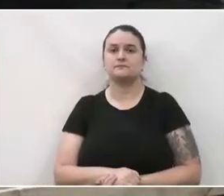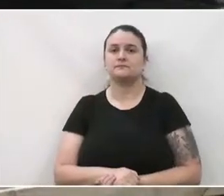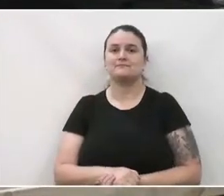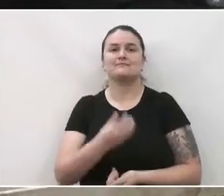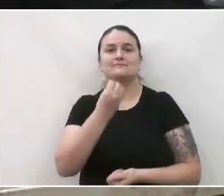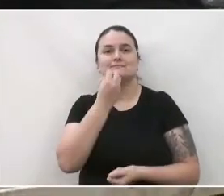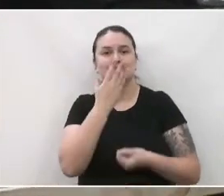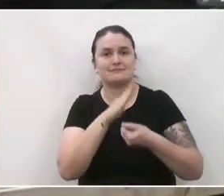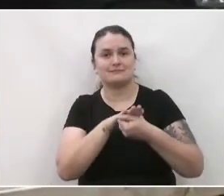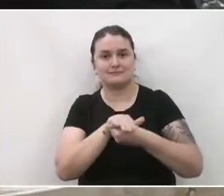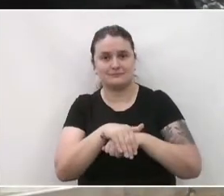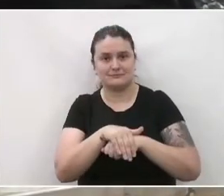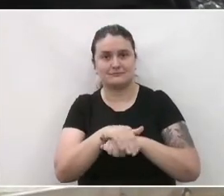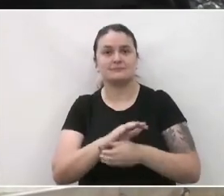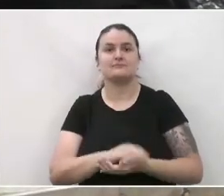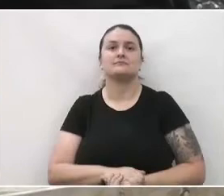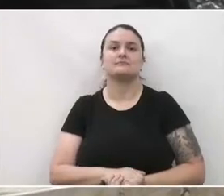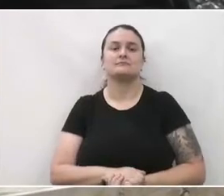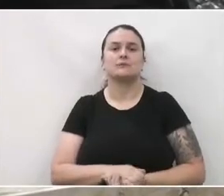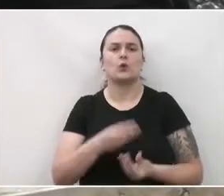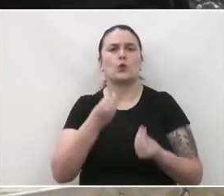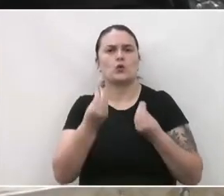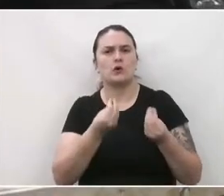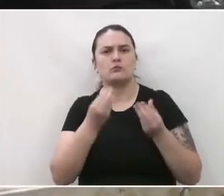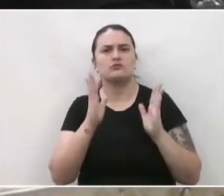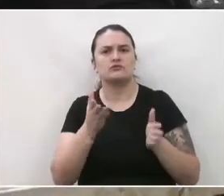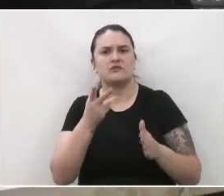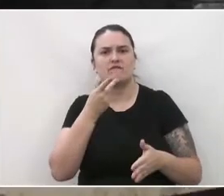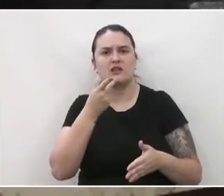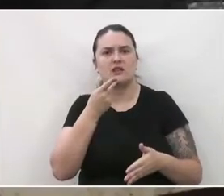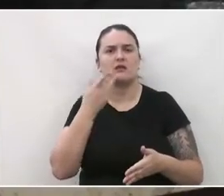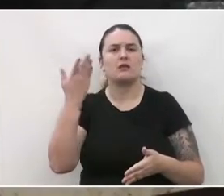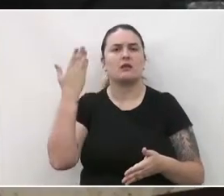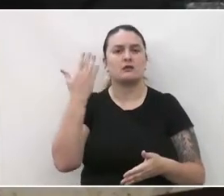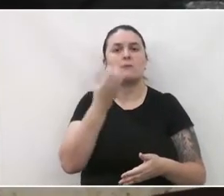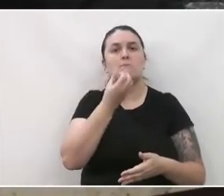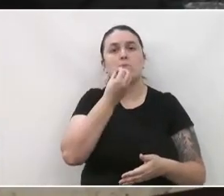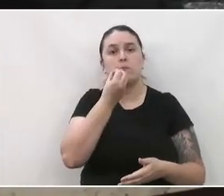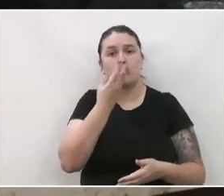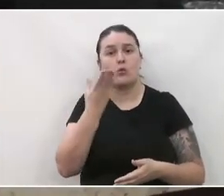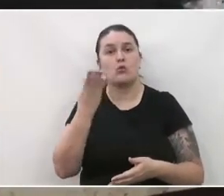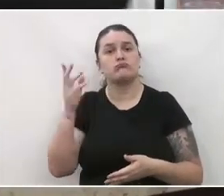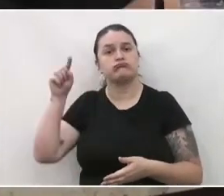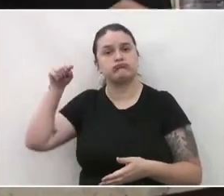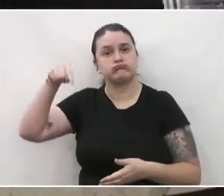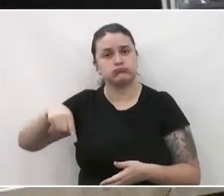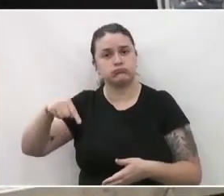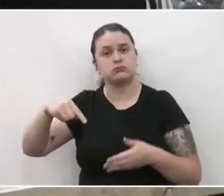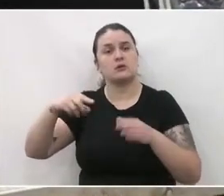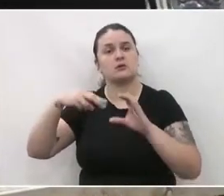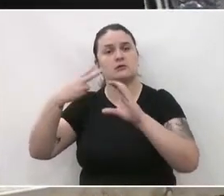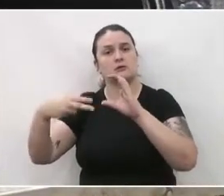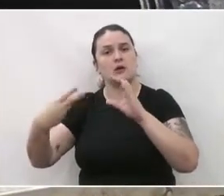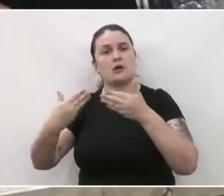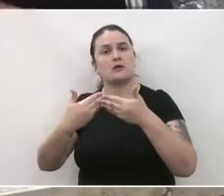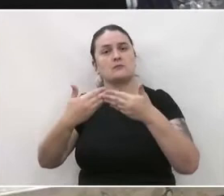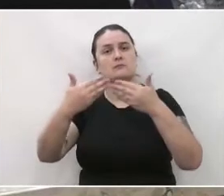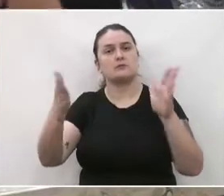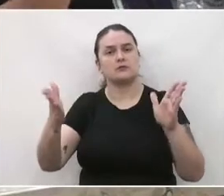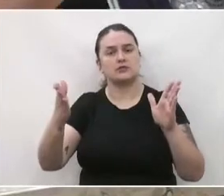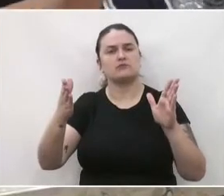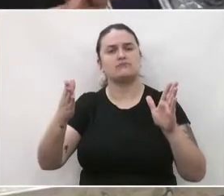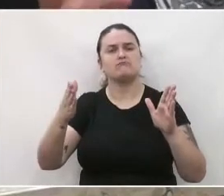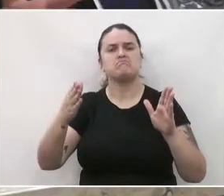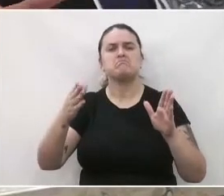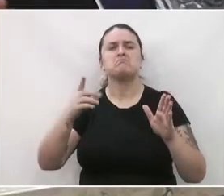Boa noite. Como eu já falei anteriormente, né, é muito bom que essa casa aqui abra espaço para que tenha todos